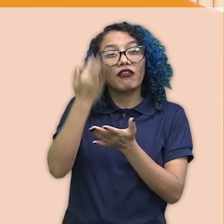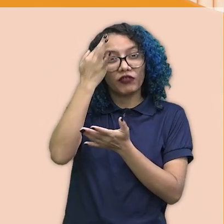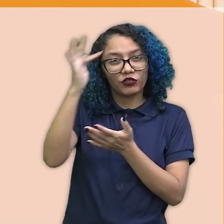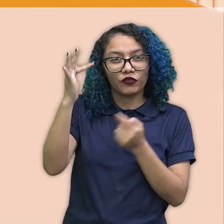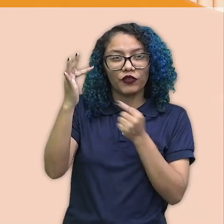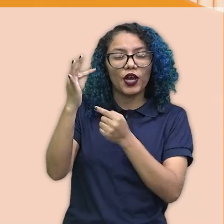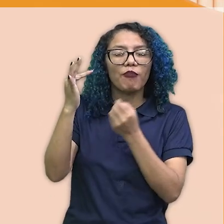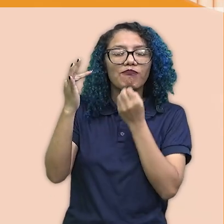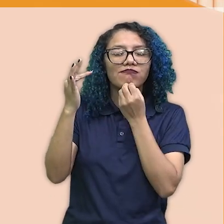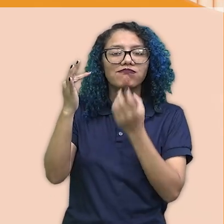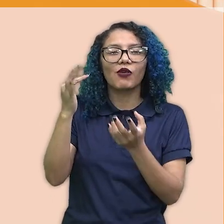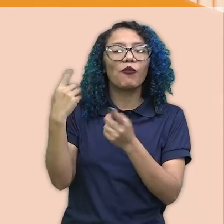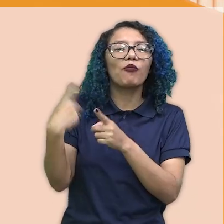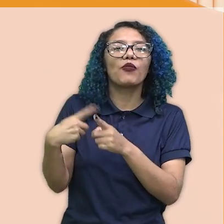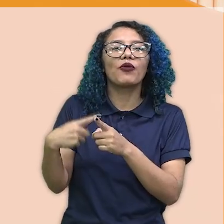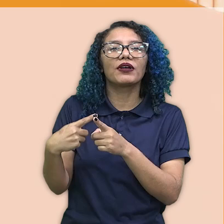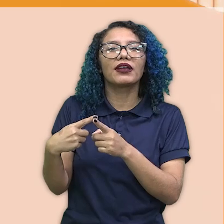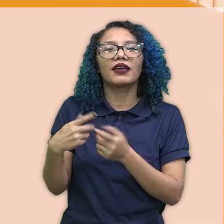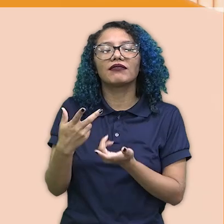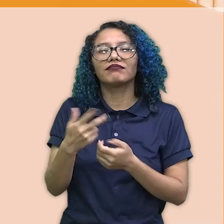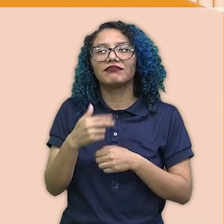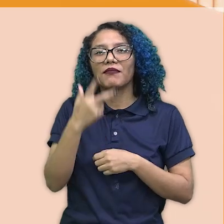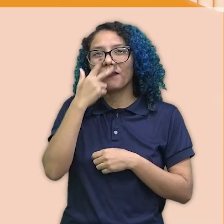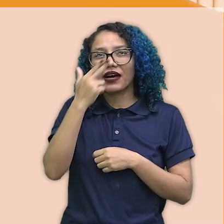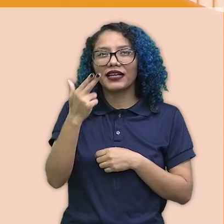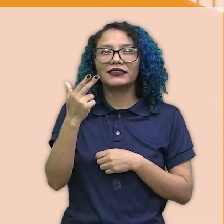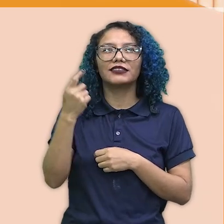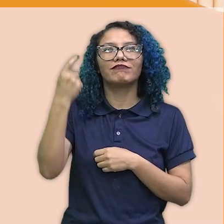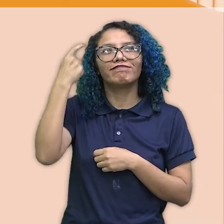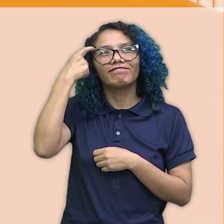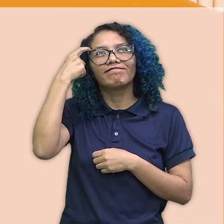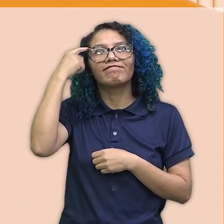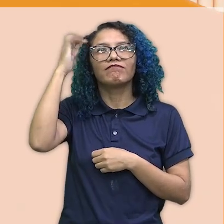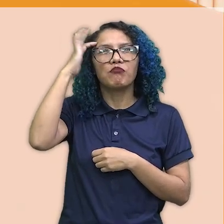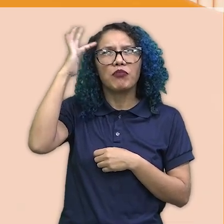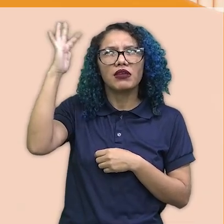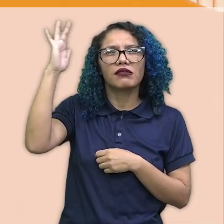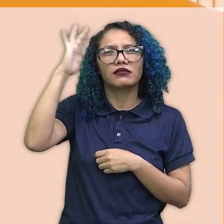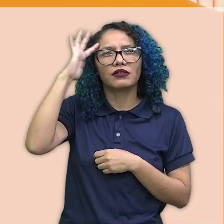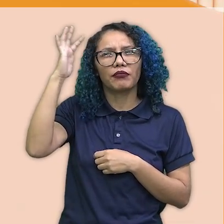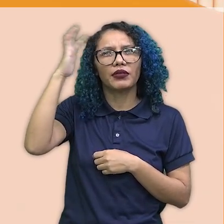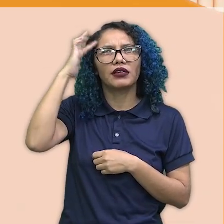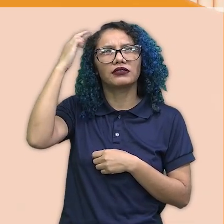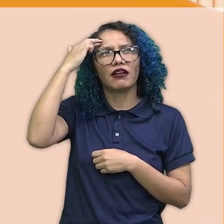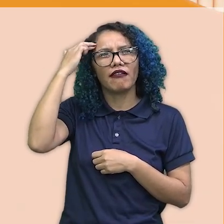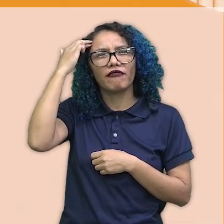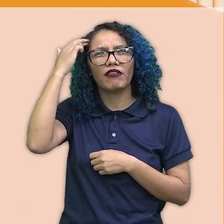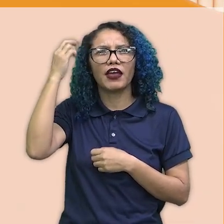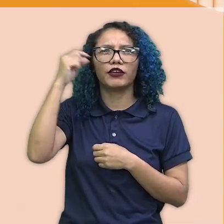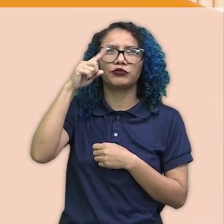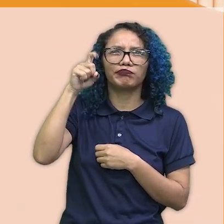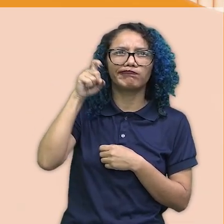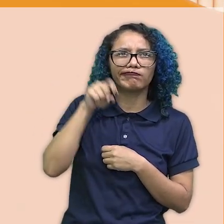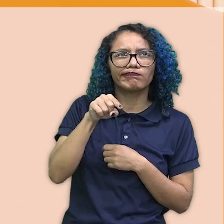gostosa por causa disso, né? Que ela nos levanta, ela vai botando essas, né, na cabeça da gente esses questionamentos aí.